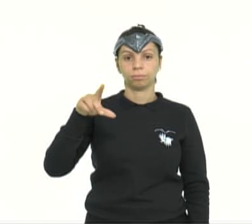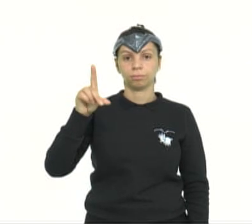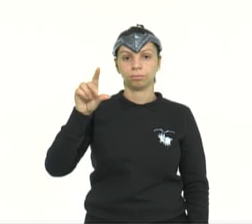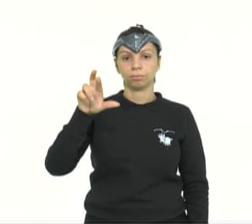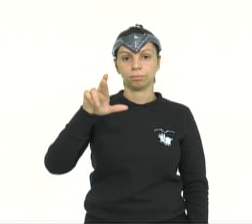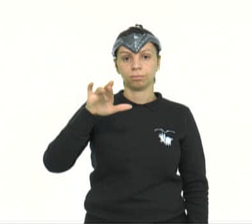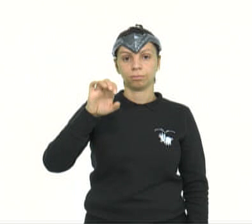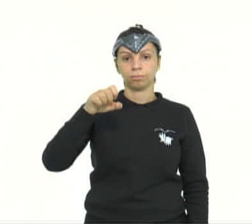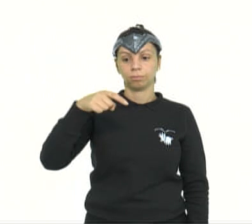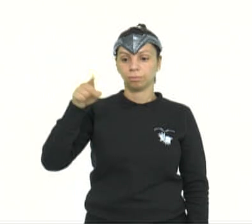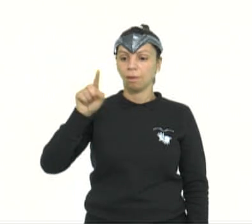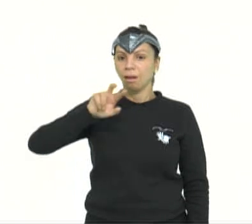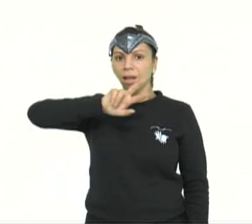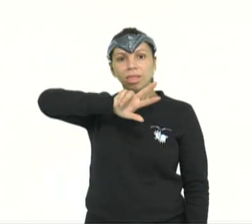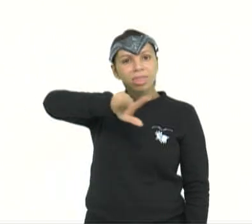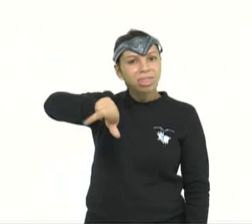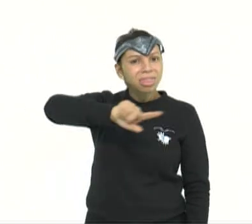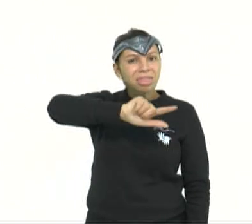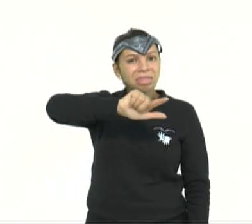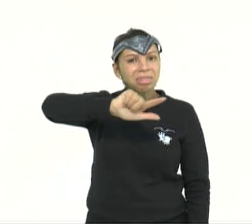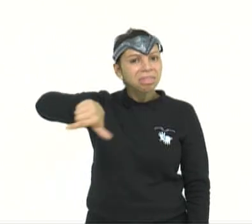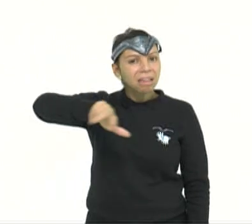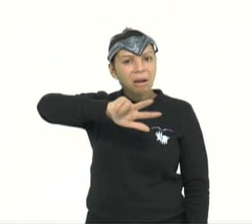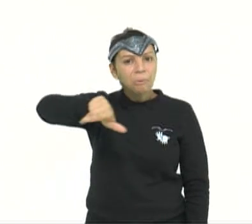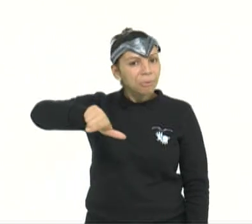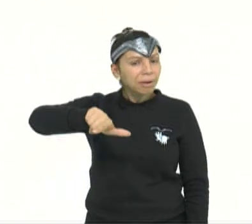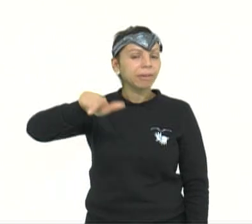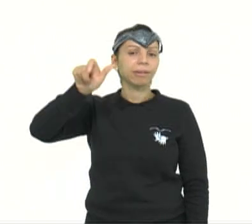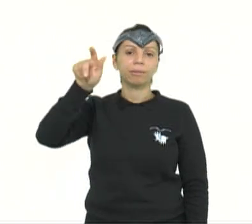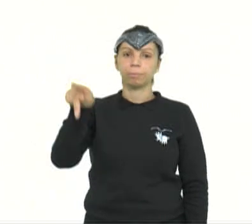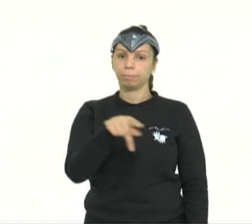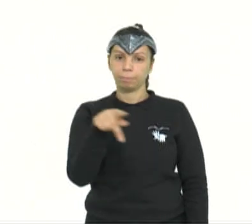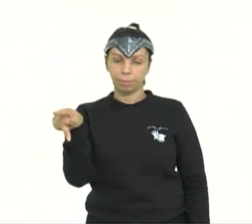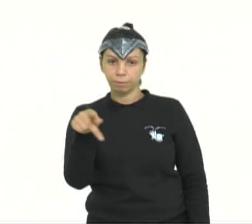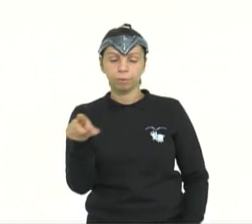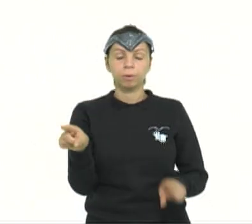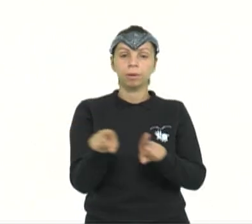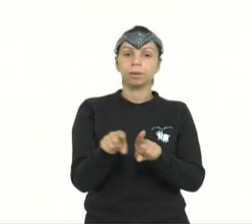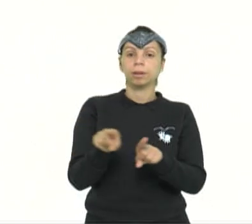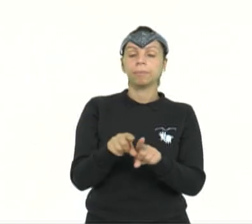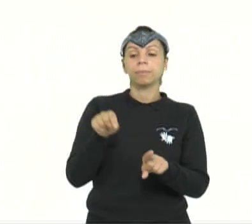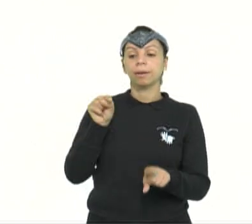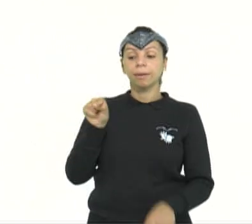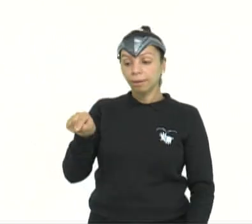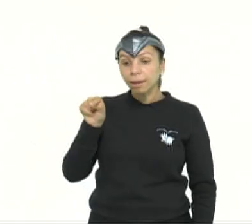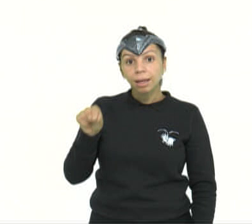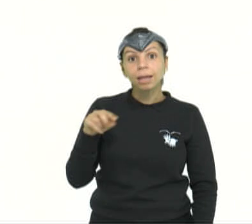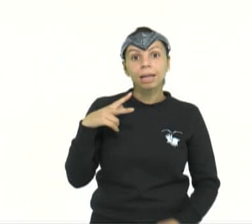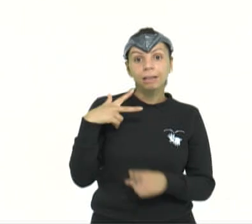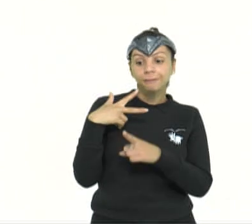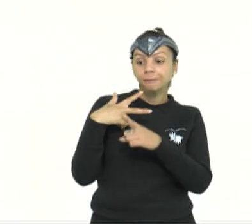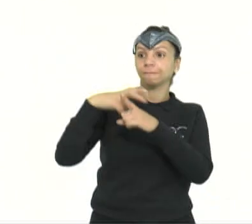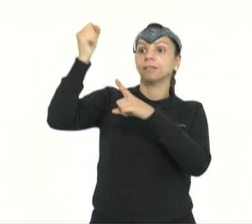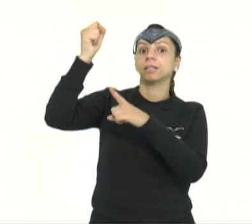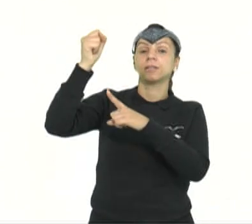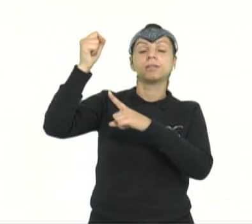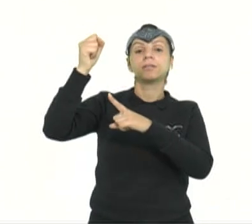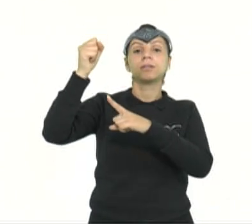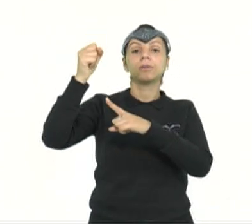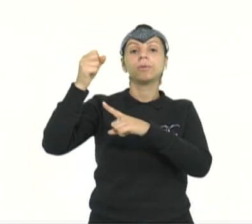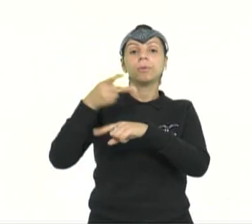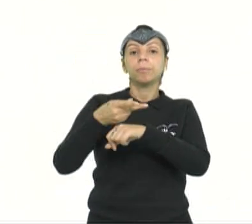professor. Ele ganhou o prêmio mais importante de HQs do Brasil.